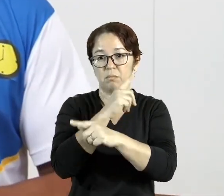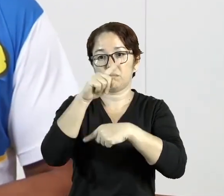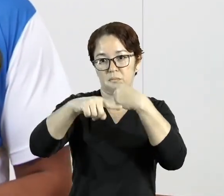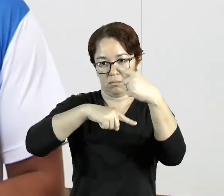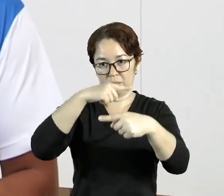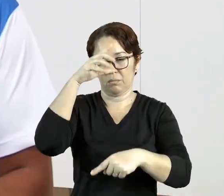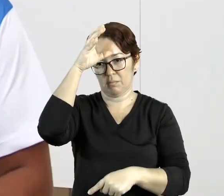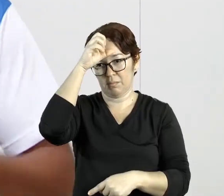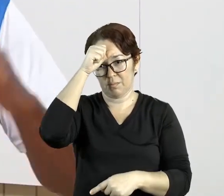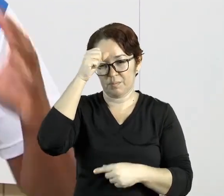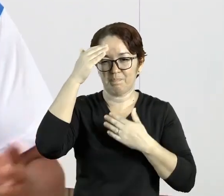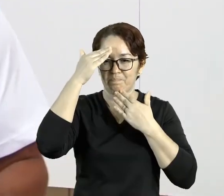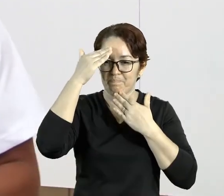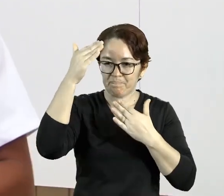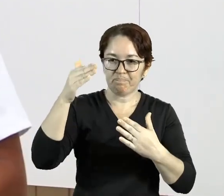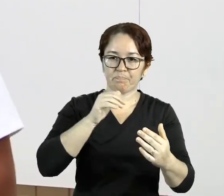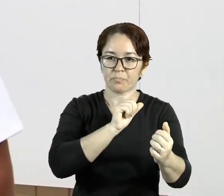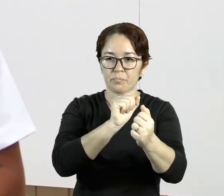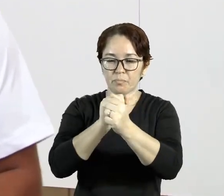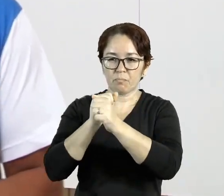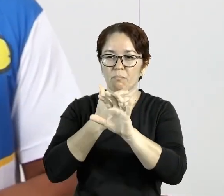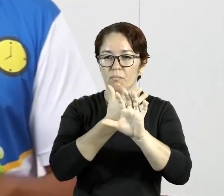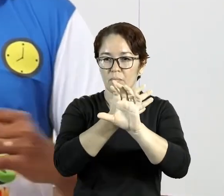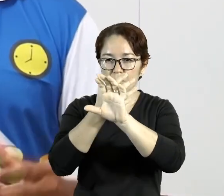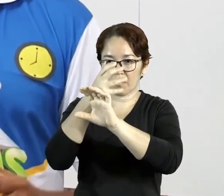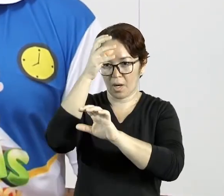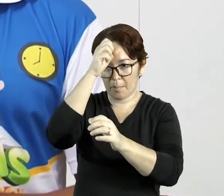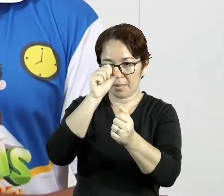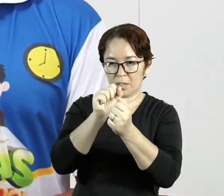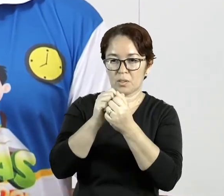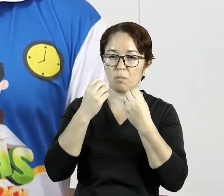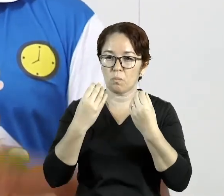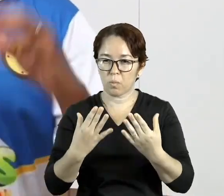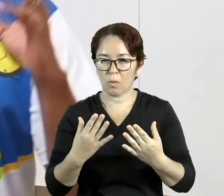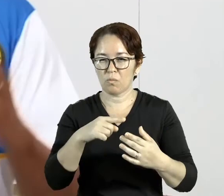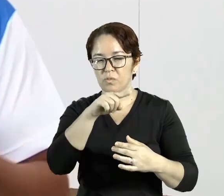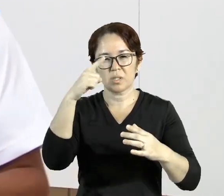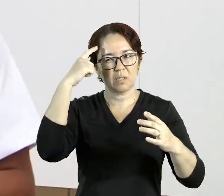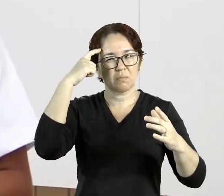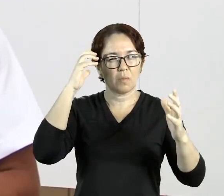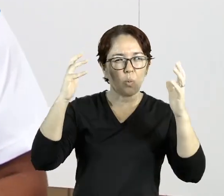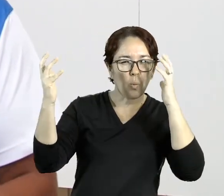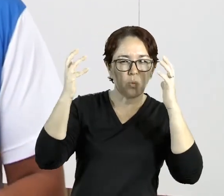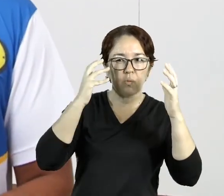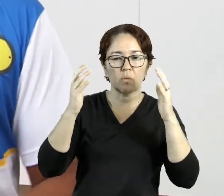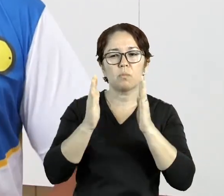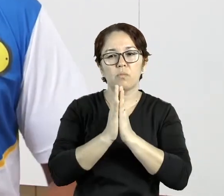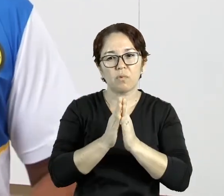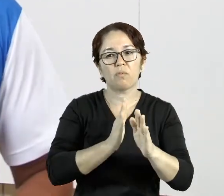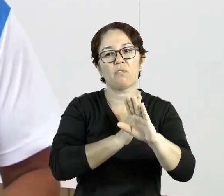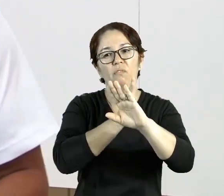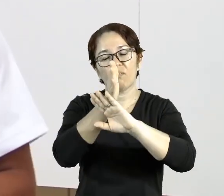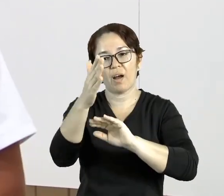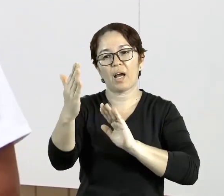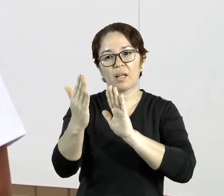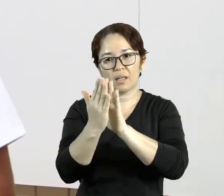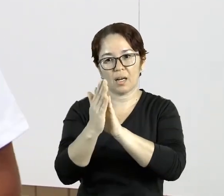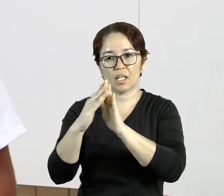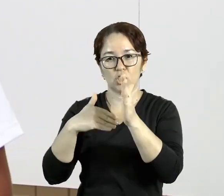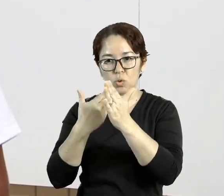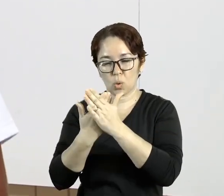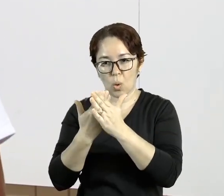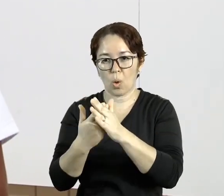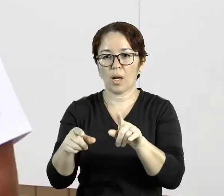foi um prazer, tá, passar mais esse momento com vocês. Qualquer dúvida, gente, procure a sua escola, tá? Acessem a plataforma